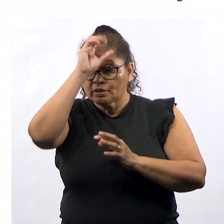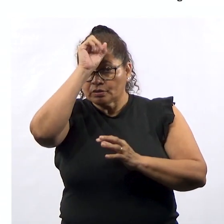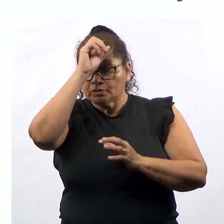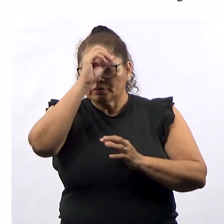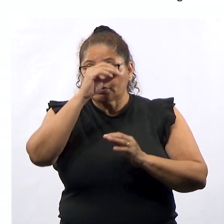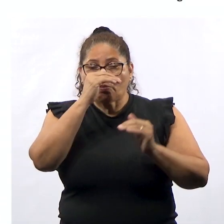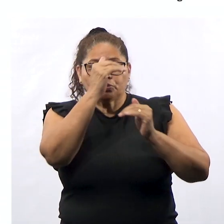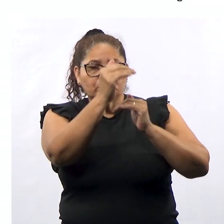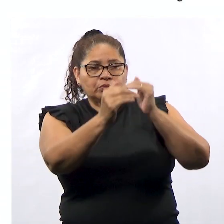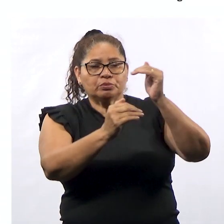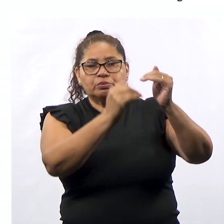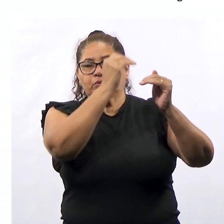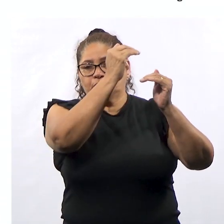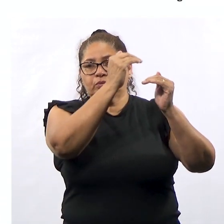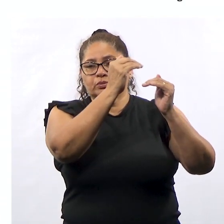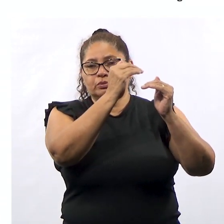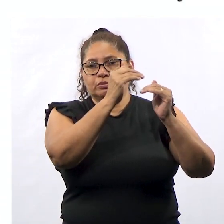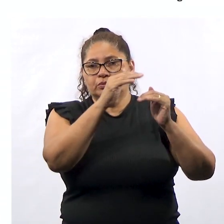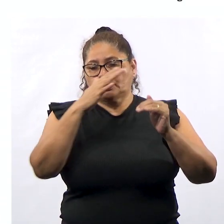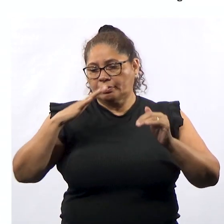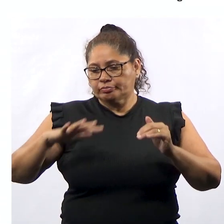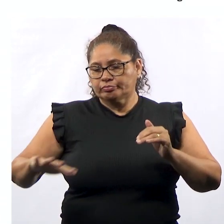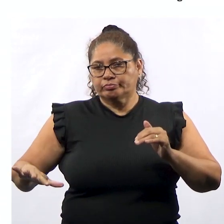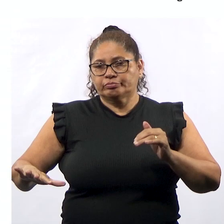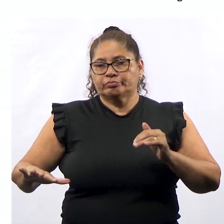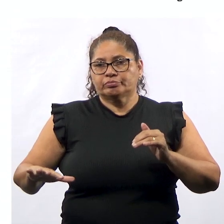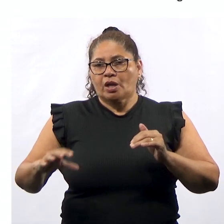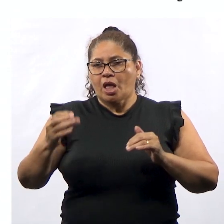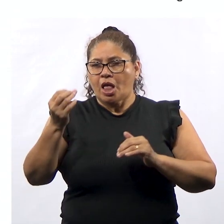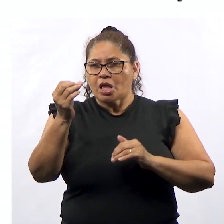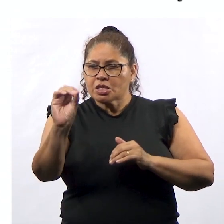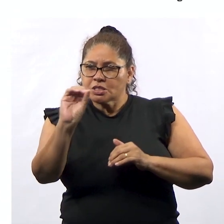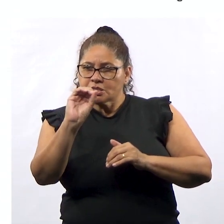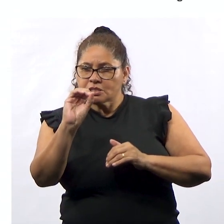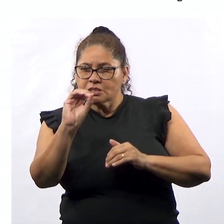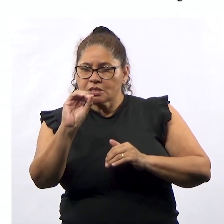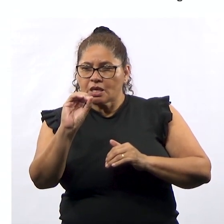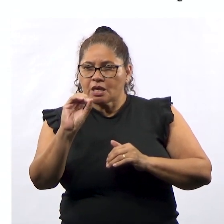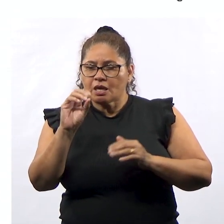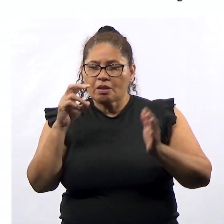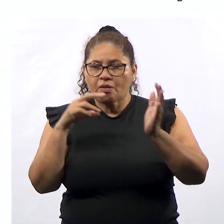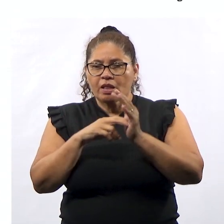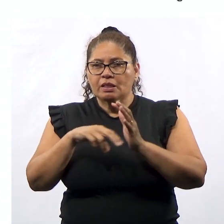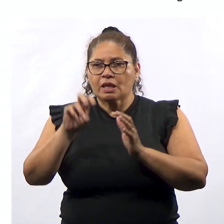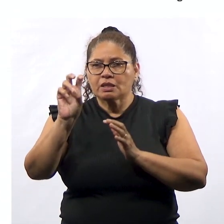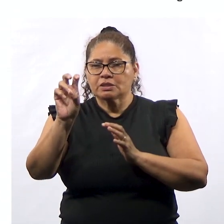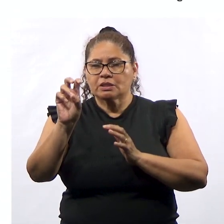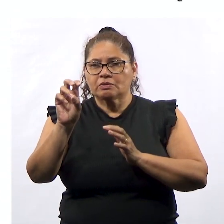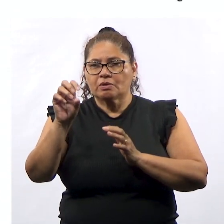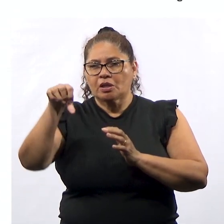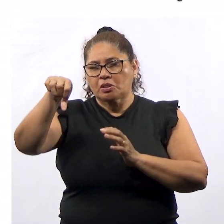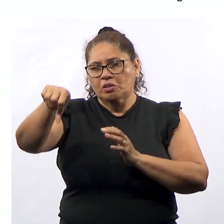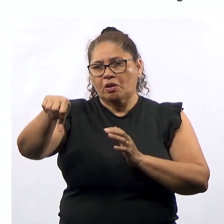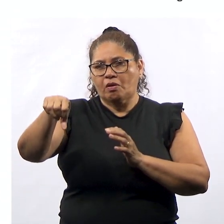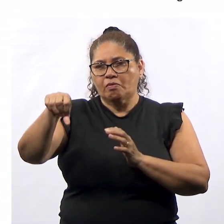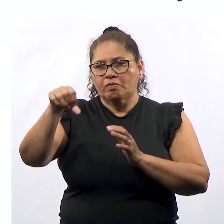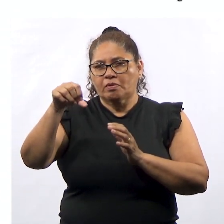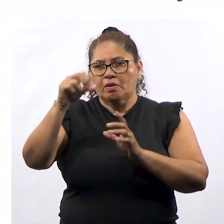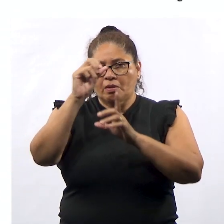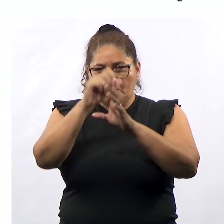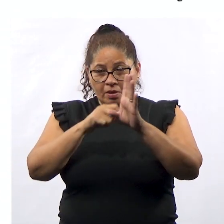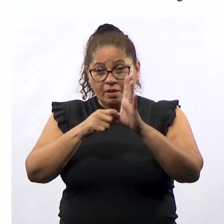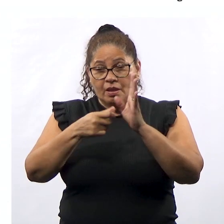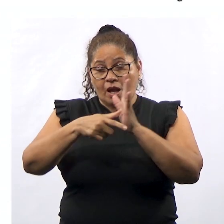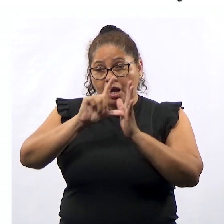se desenvolver dentro dessa faixa etária, que vai de 0 até 5 anos e 11 meses, ou seja, antes dos